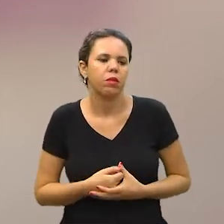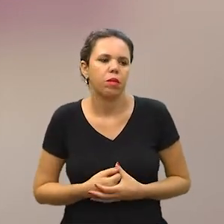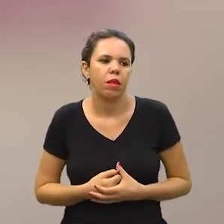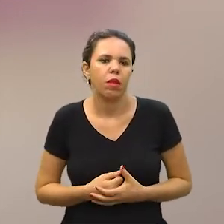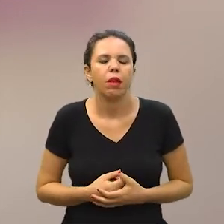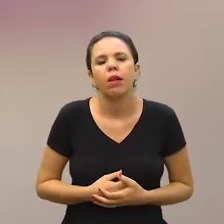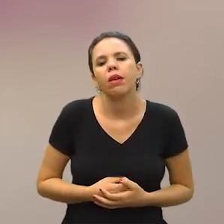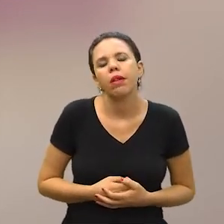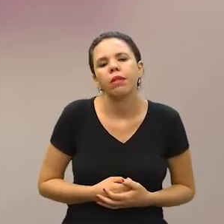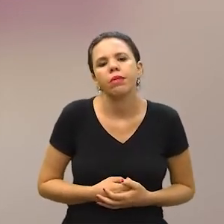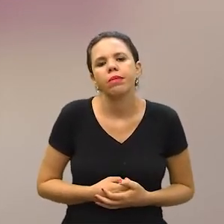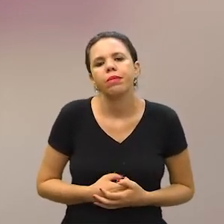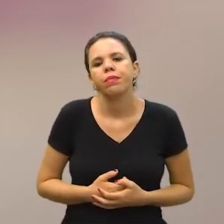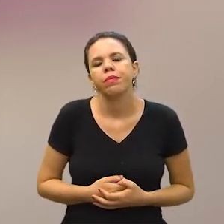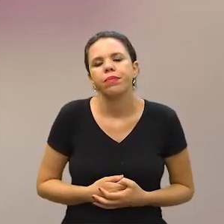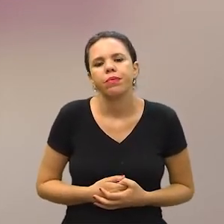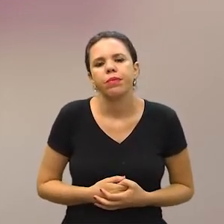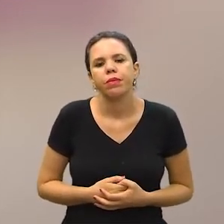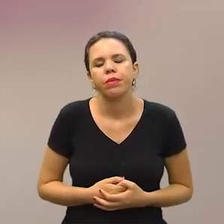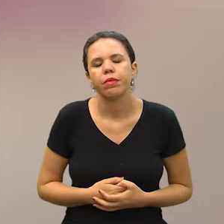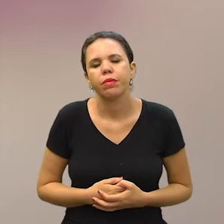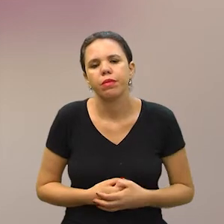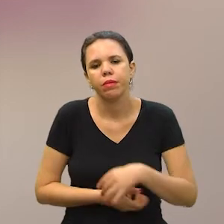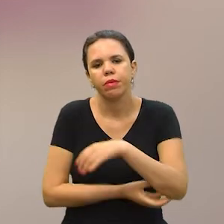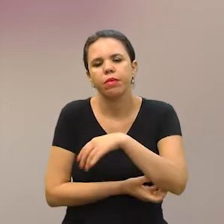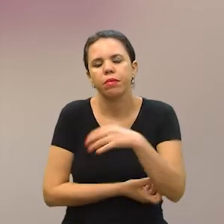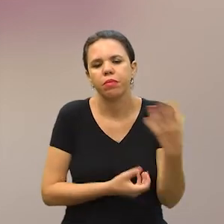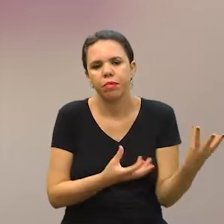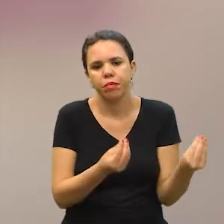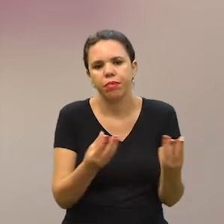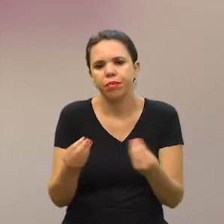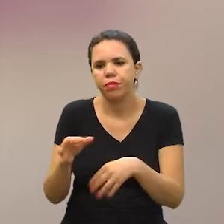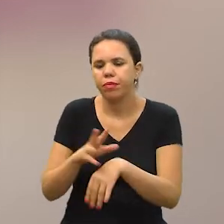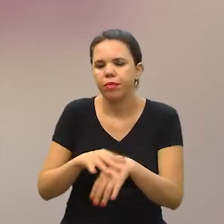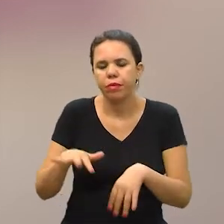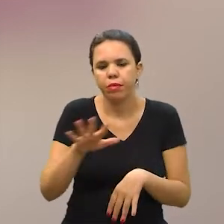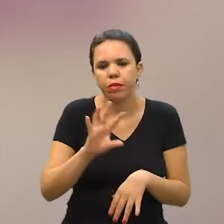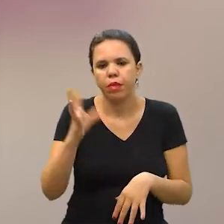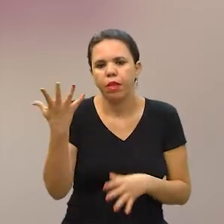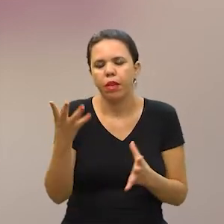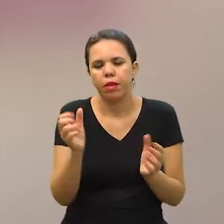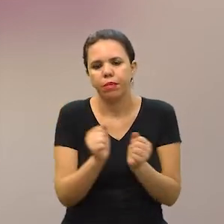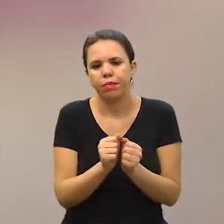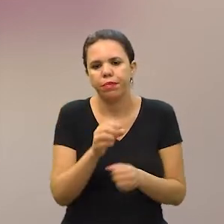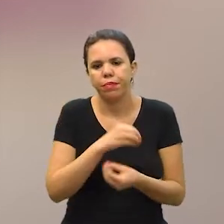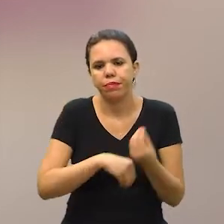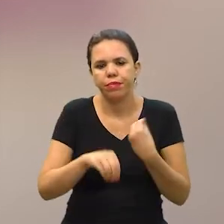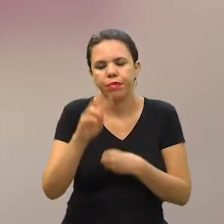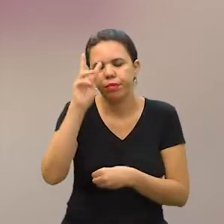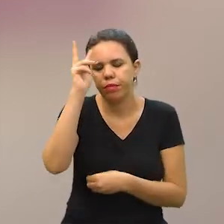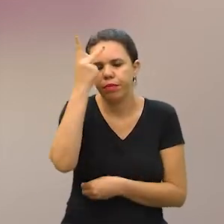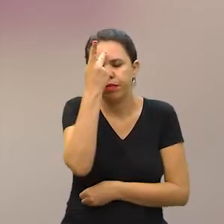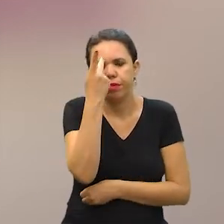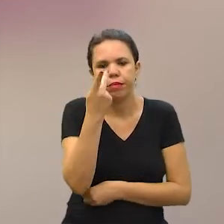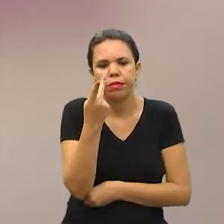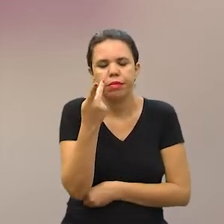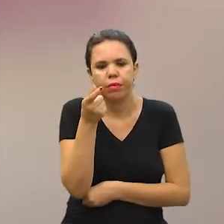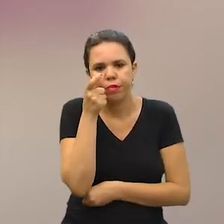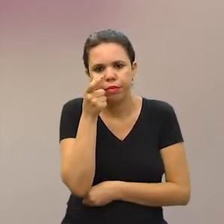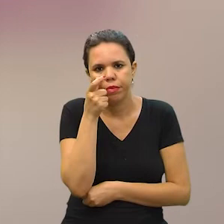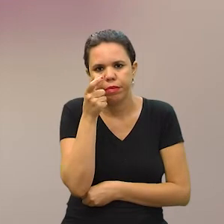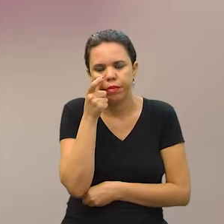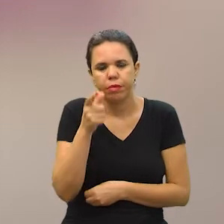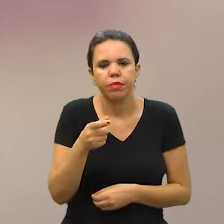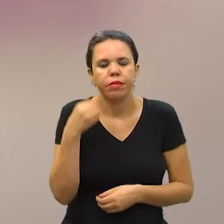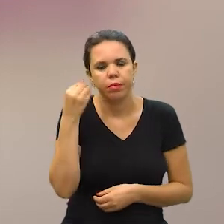associado, tá? Nós temos muitas, assim, diversas comorbidades que podem estar ocorrendo junto com o TDAH. Então, assim, o que eu